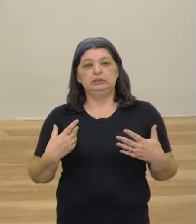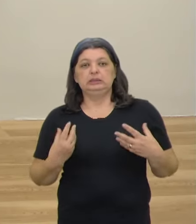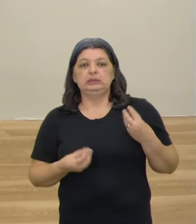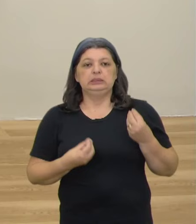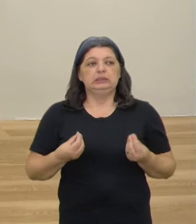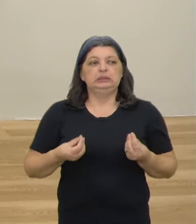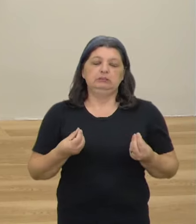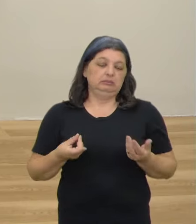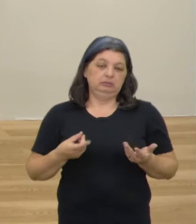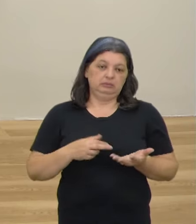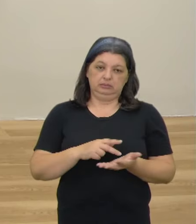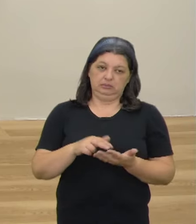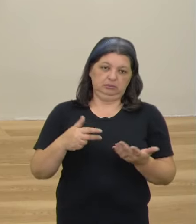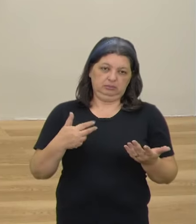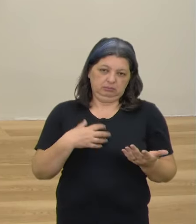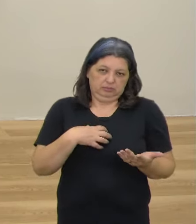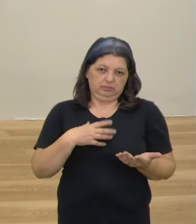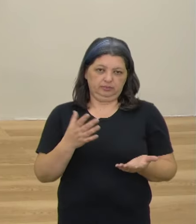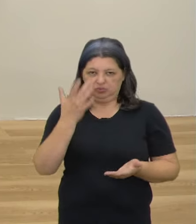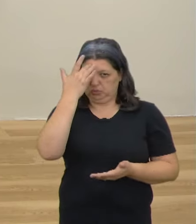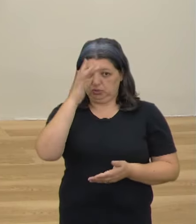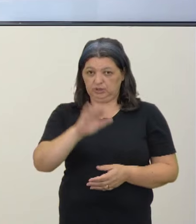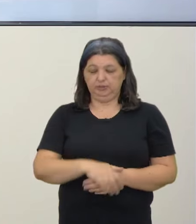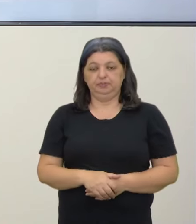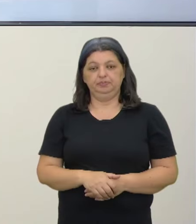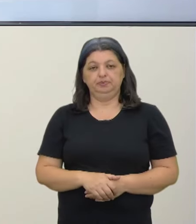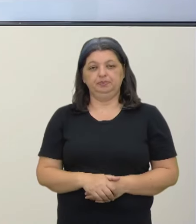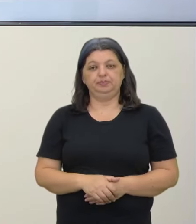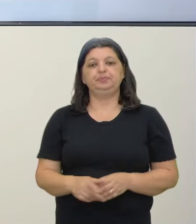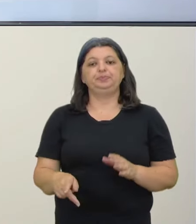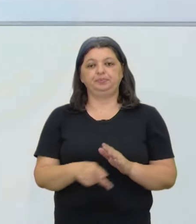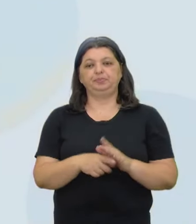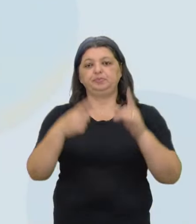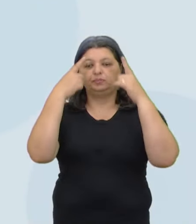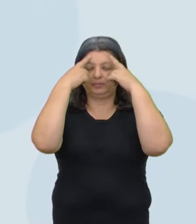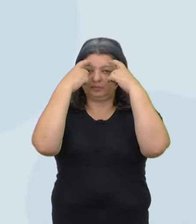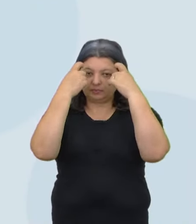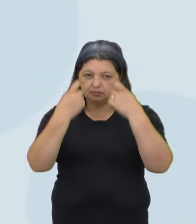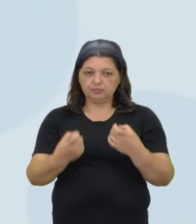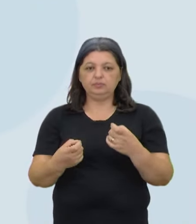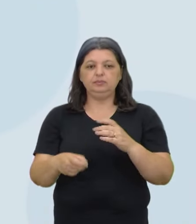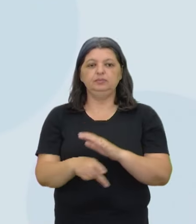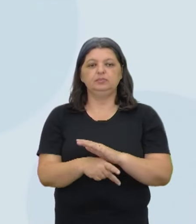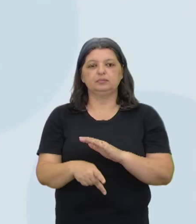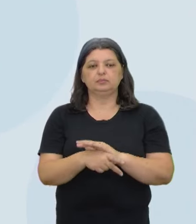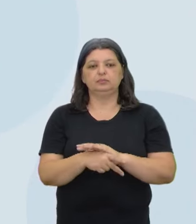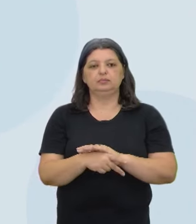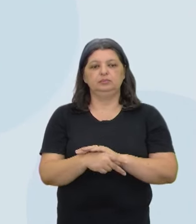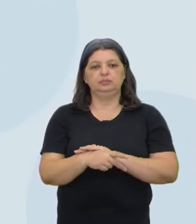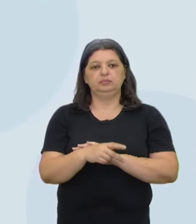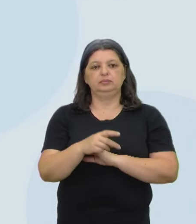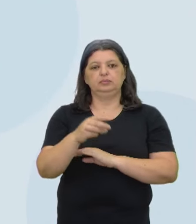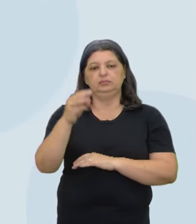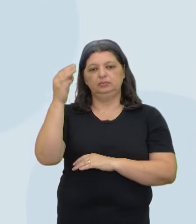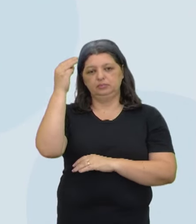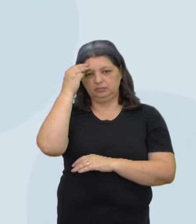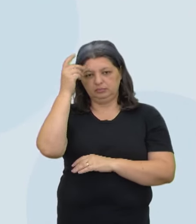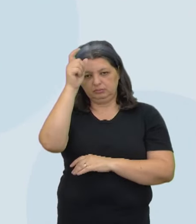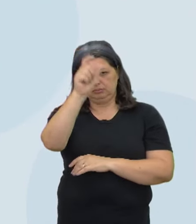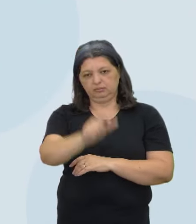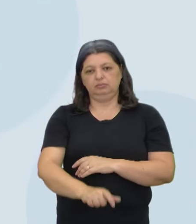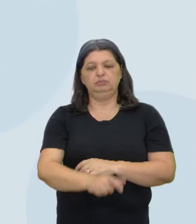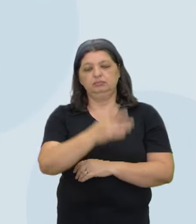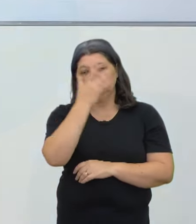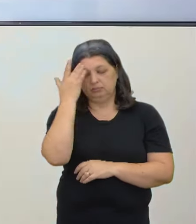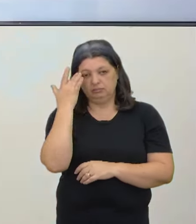desespero, enfim, que seja. A gente tem a violência moral, né? Que aí ela afeta a pessoa,